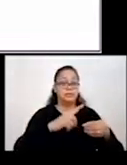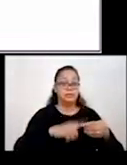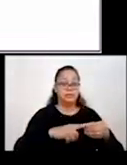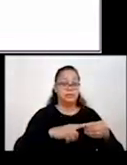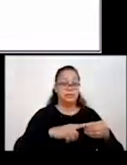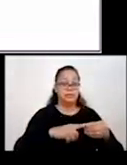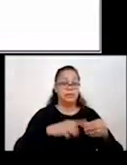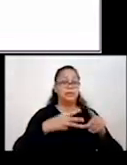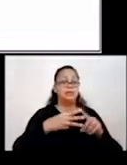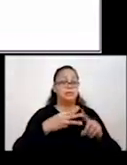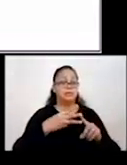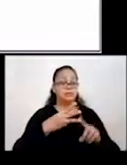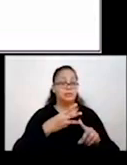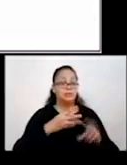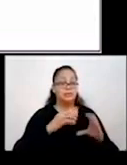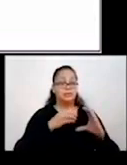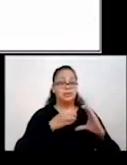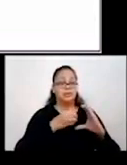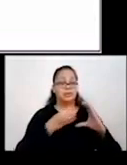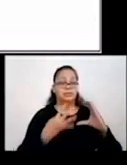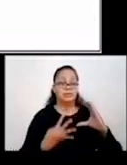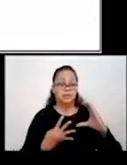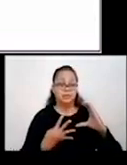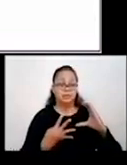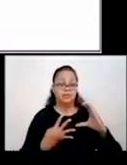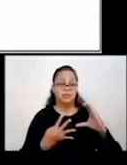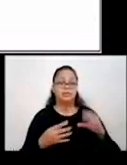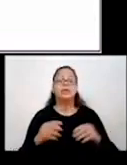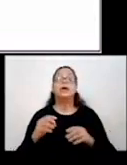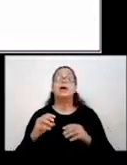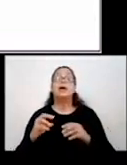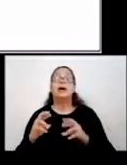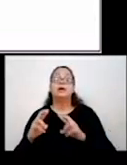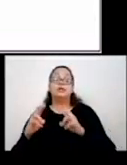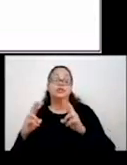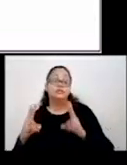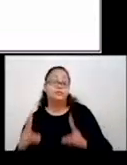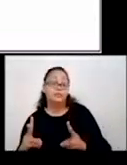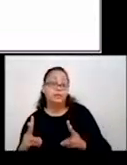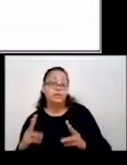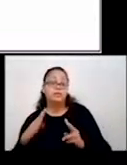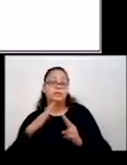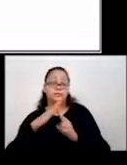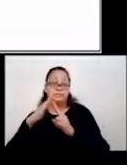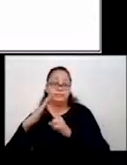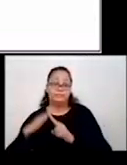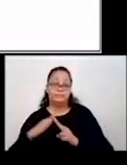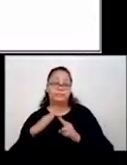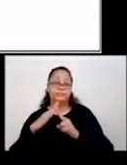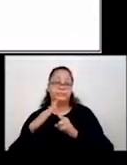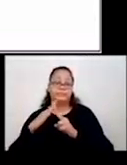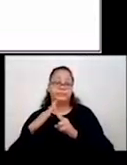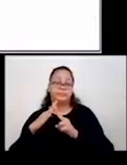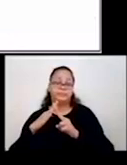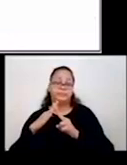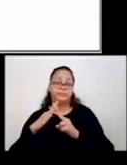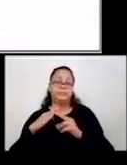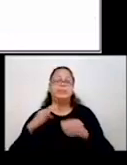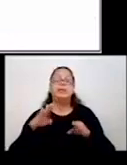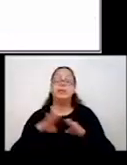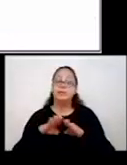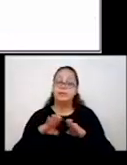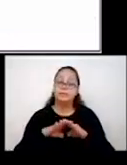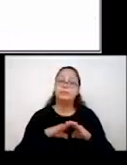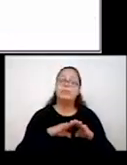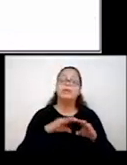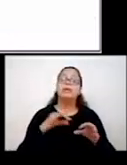as cidades, do ponto de vista de 3 aspectos. Falamos da diferenciação entre sítio urbano e situação urbana. E também